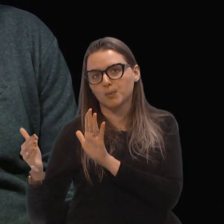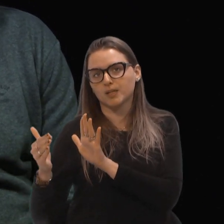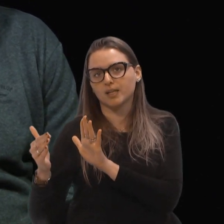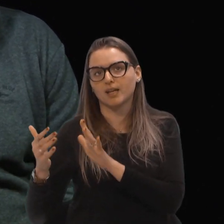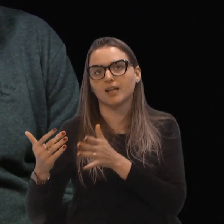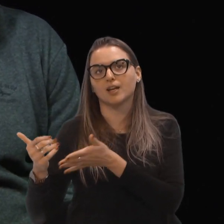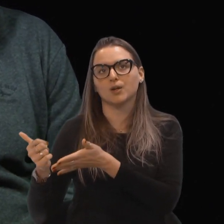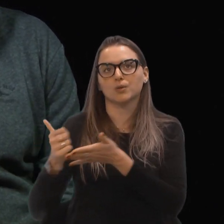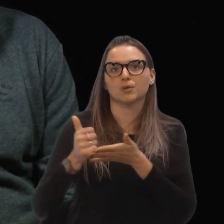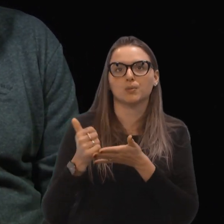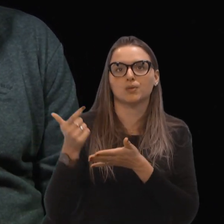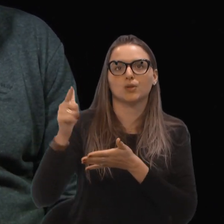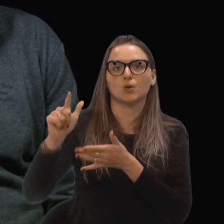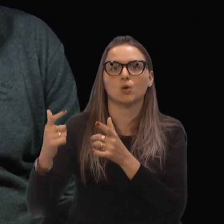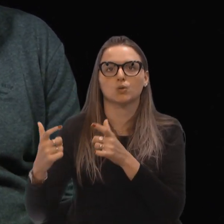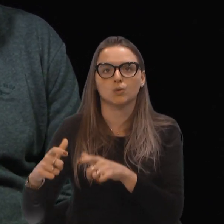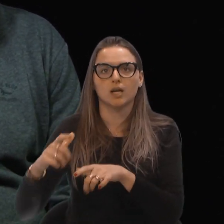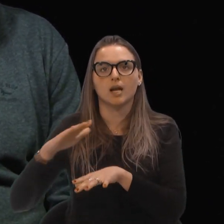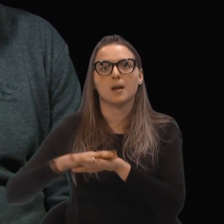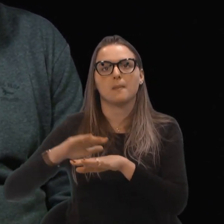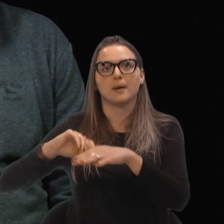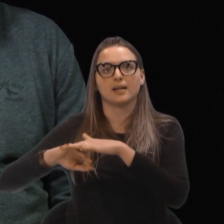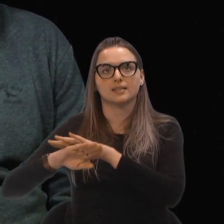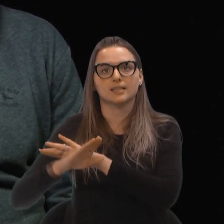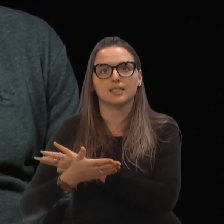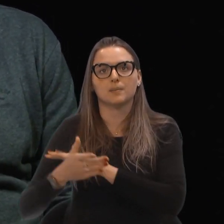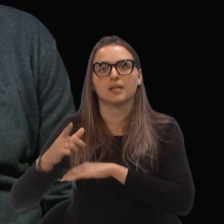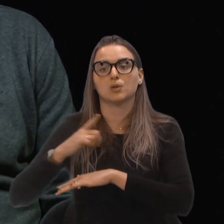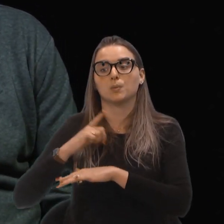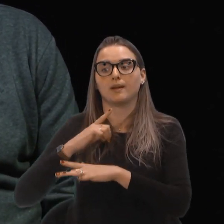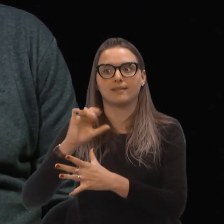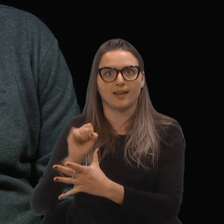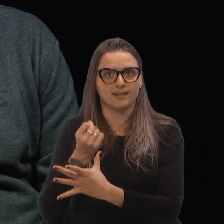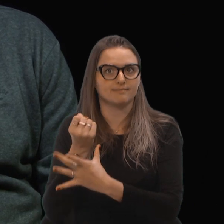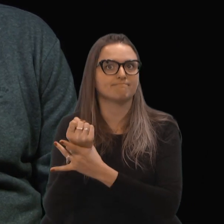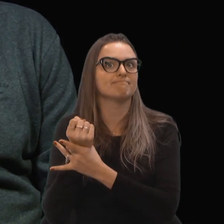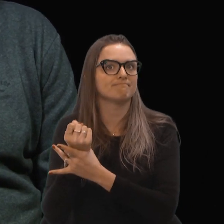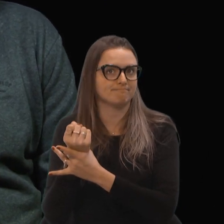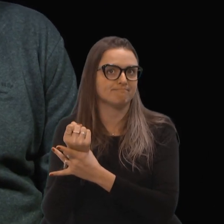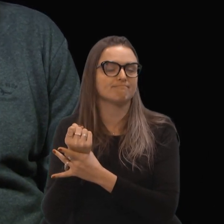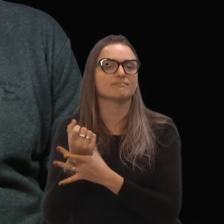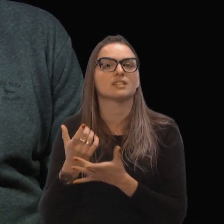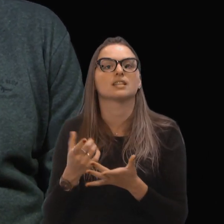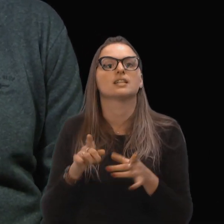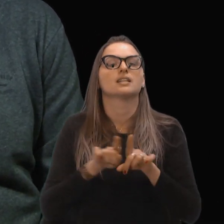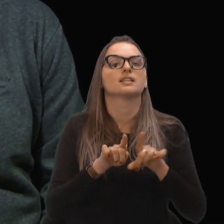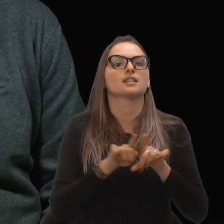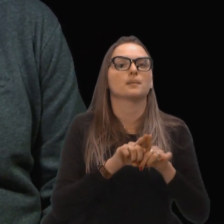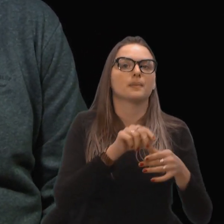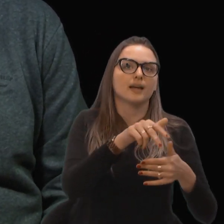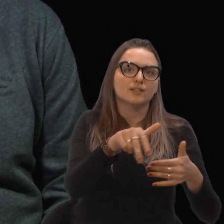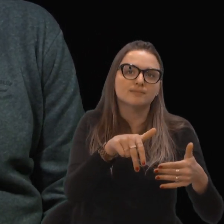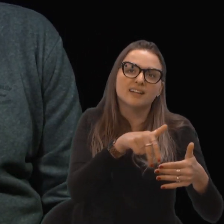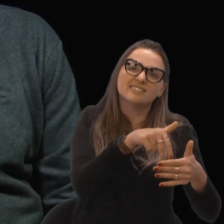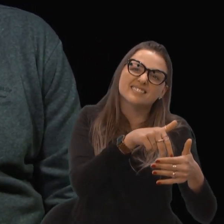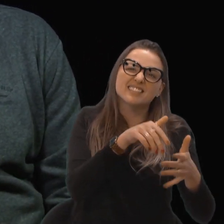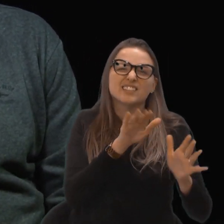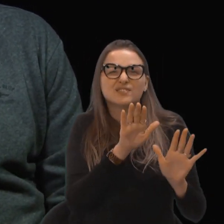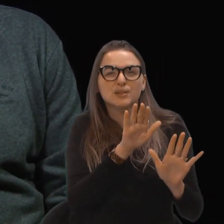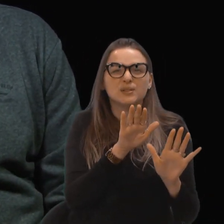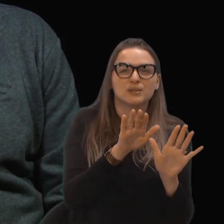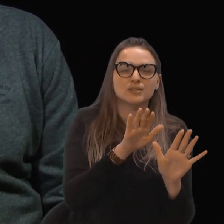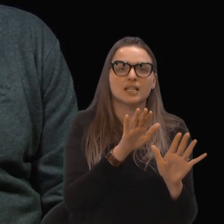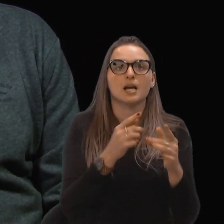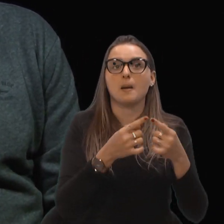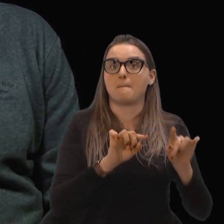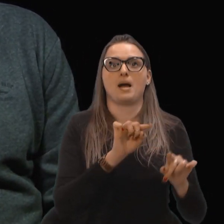digamos assim, que foi desenvolvido num outro setor, mais adequado aos protocolos de segurança. Ali há também uma tribuna,